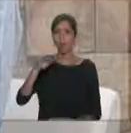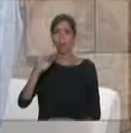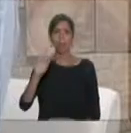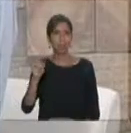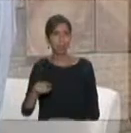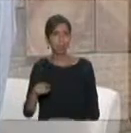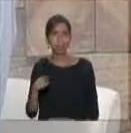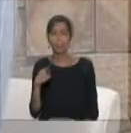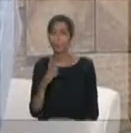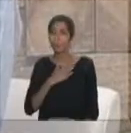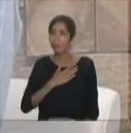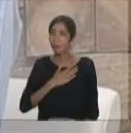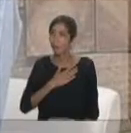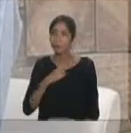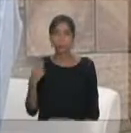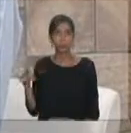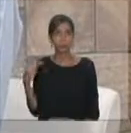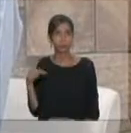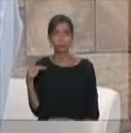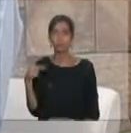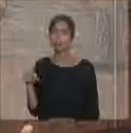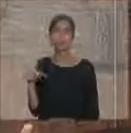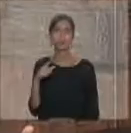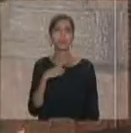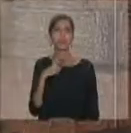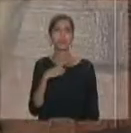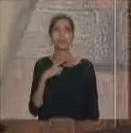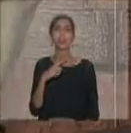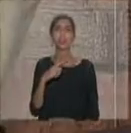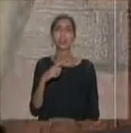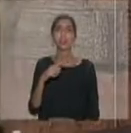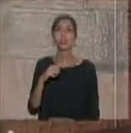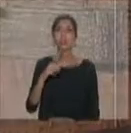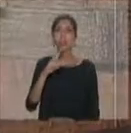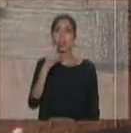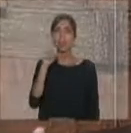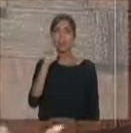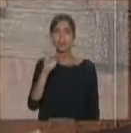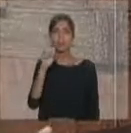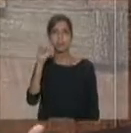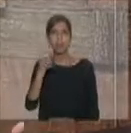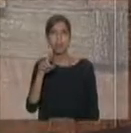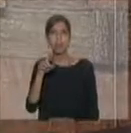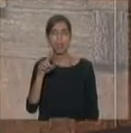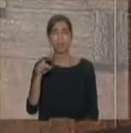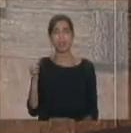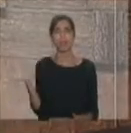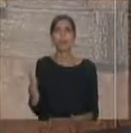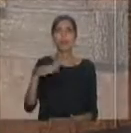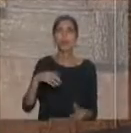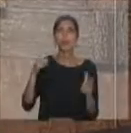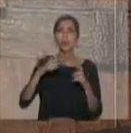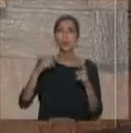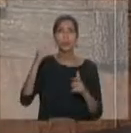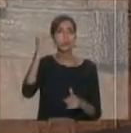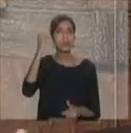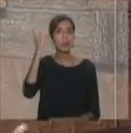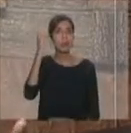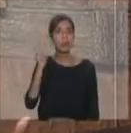querido. Querido. Esse é um tinha querido amigo. Tinha o Zé Fontoura da Costa, que tinha vindo de Ribeirão